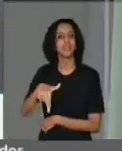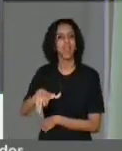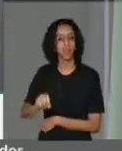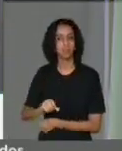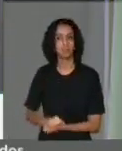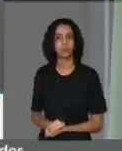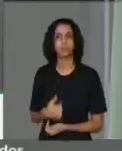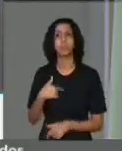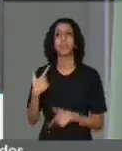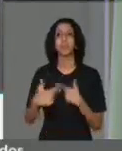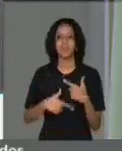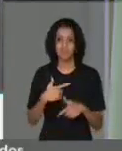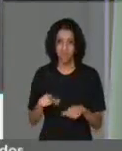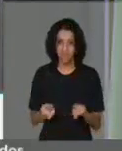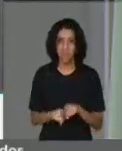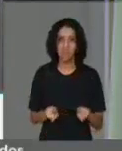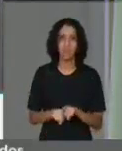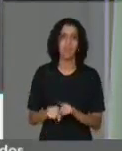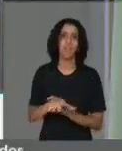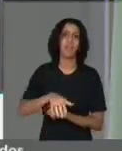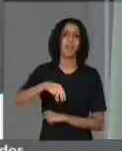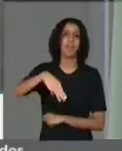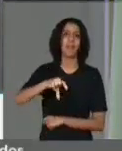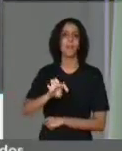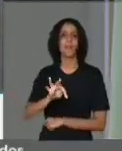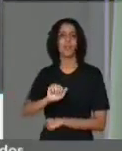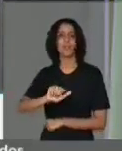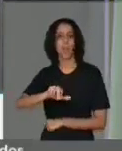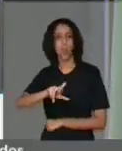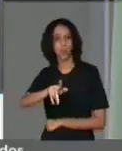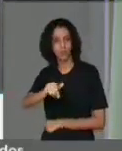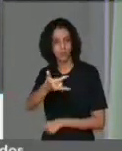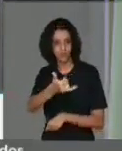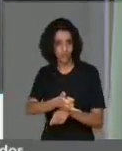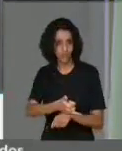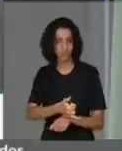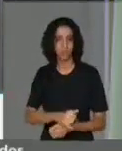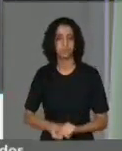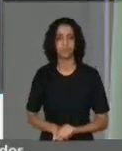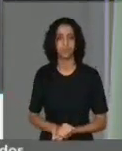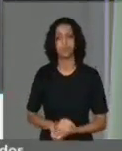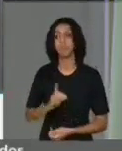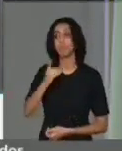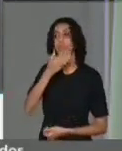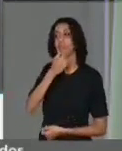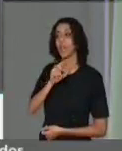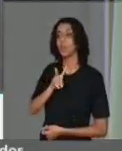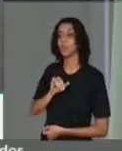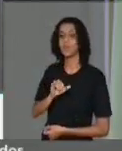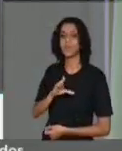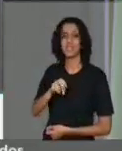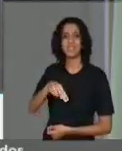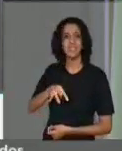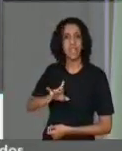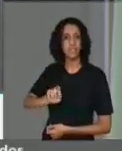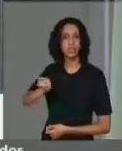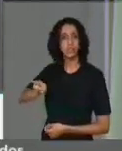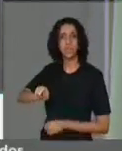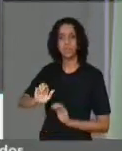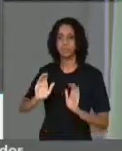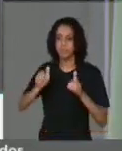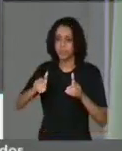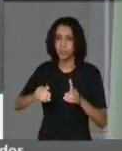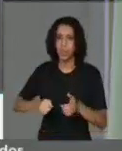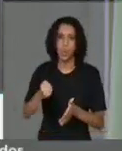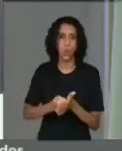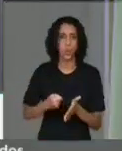metalúrgico, assim como a origem do deputado. Deputado Vicentinho, que tem uma vida dedicada à luta sindical